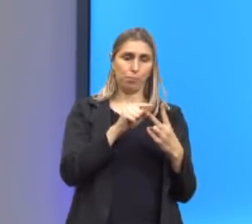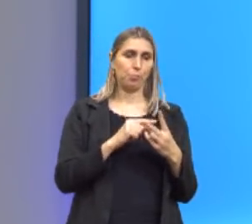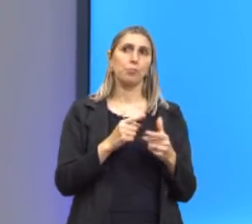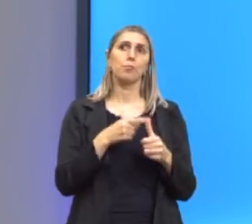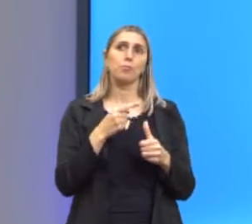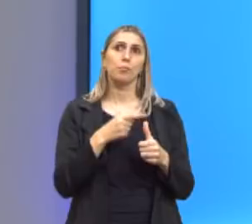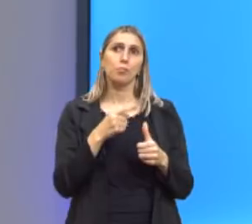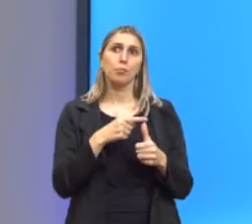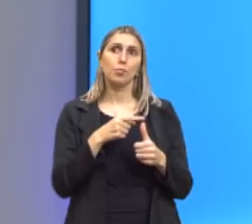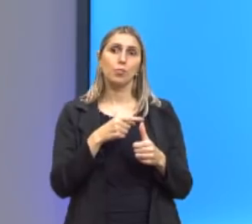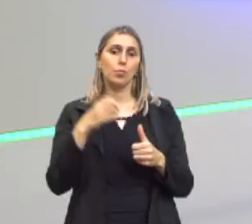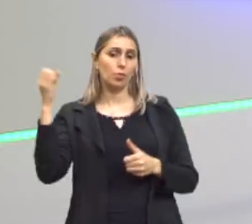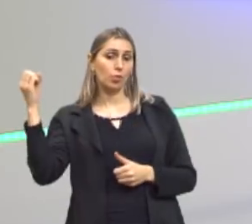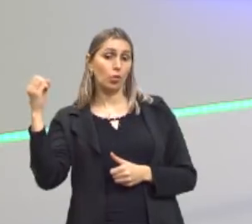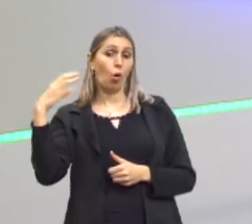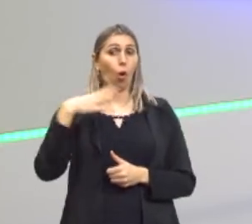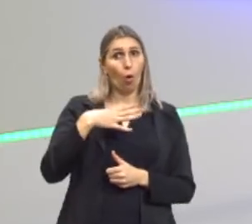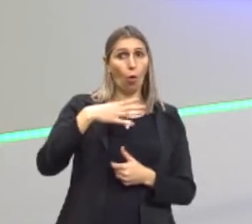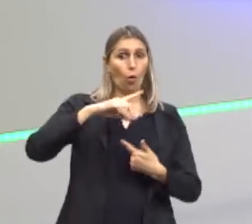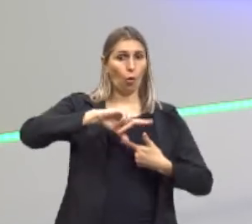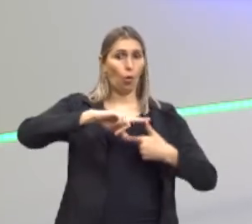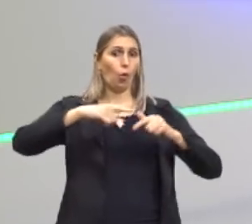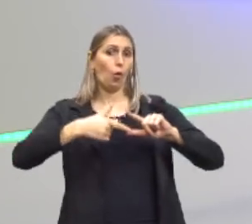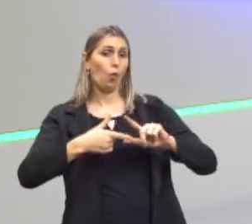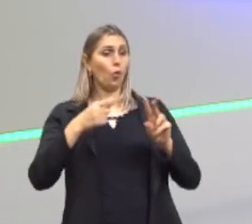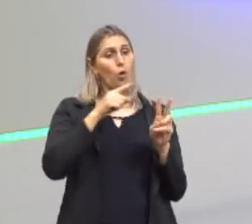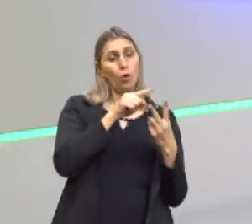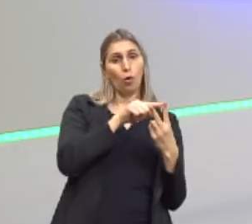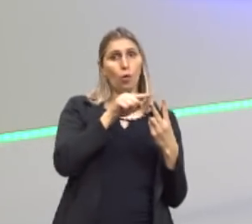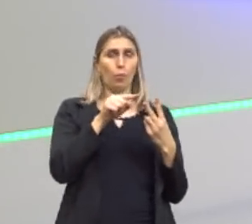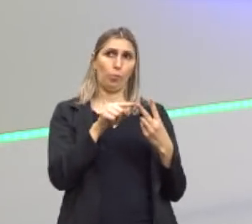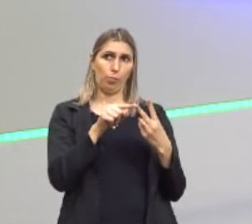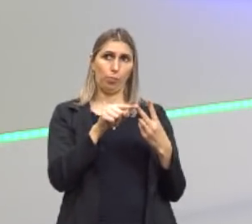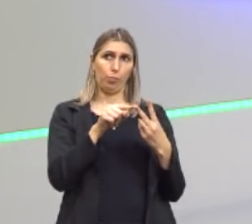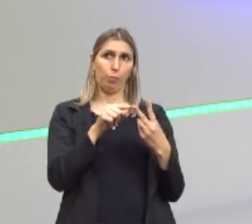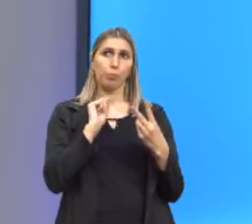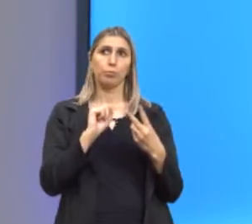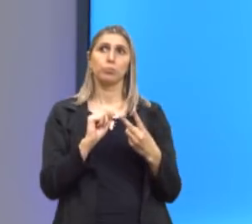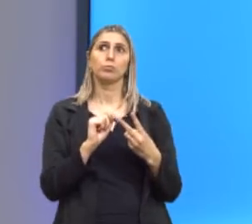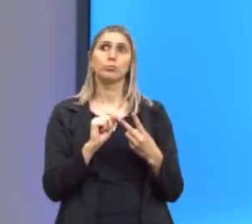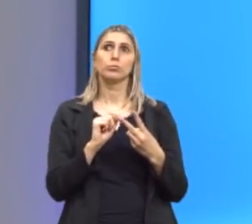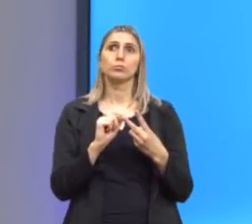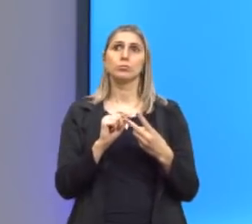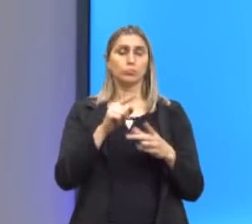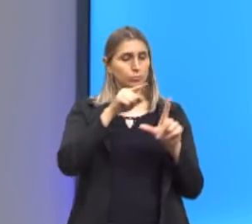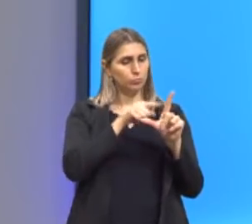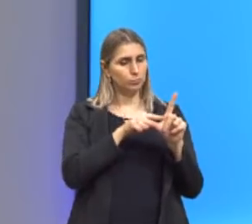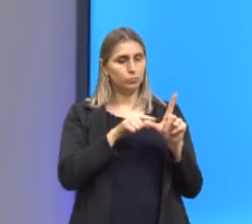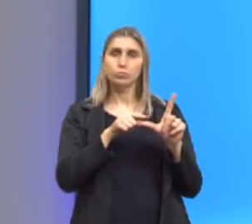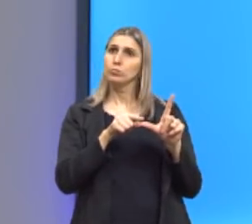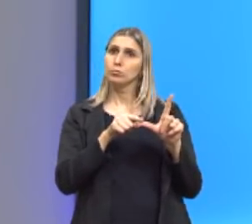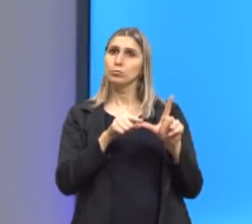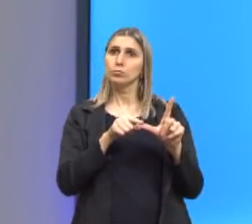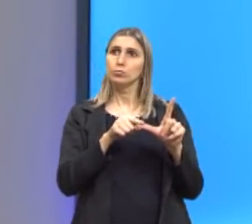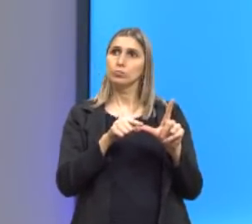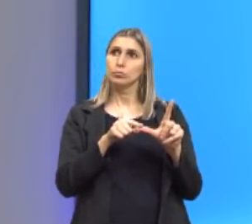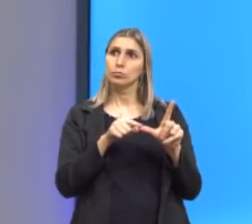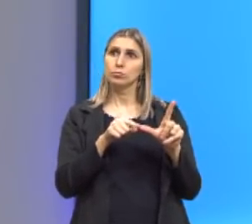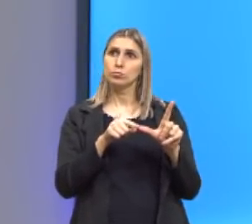da ótica geométrica é mantido. Nas duas, né, o ângulo, né,